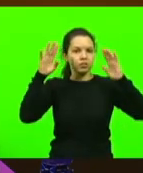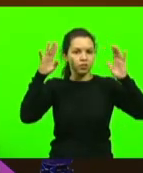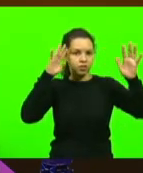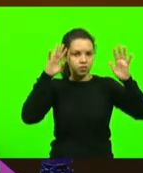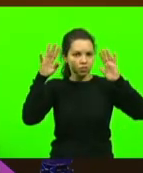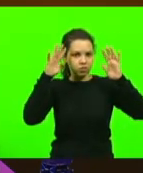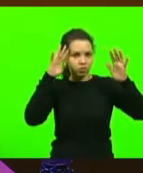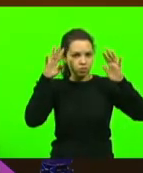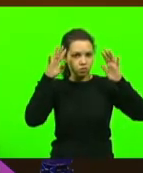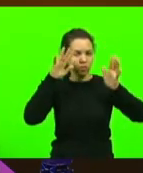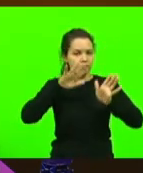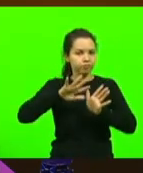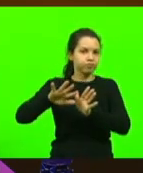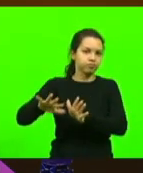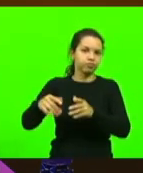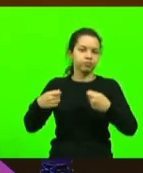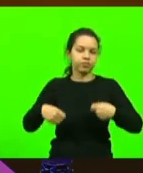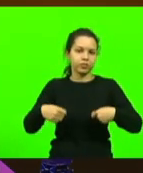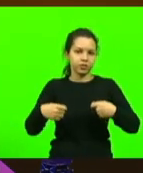sobretudo refutar